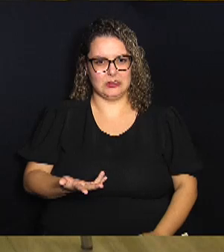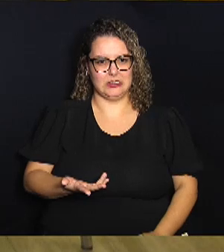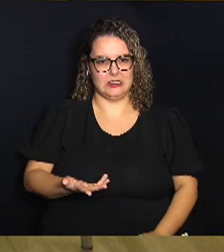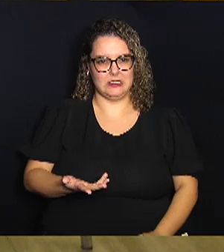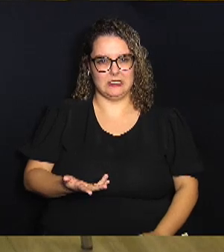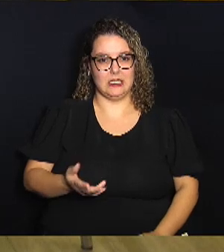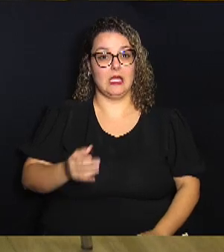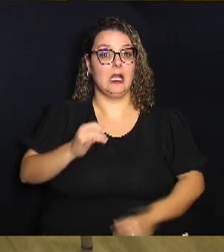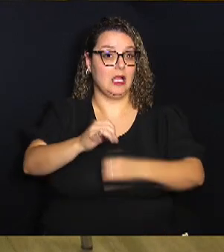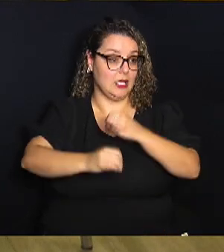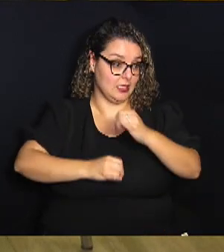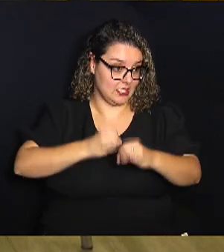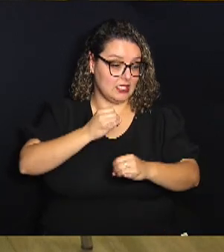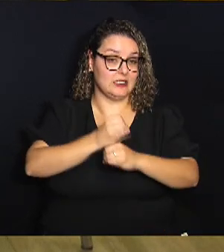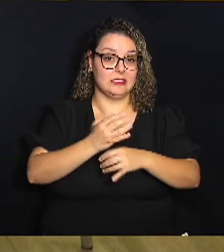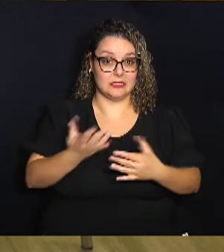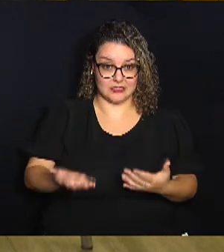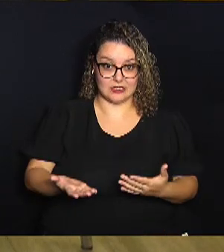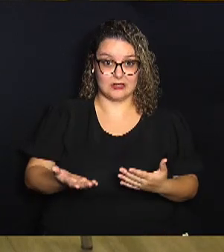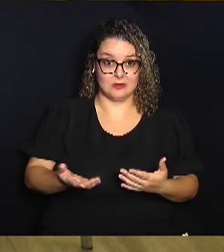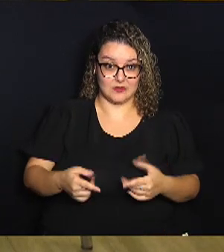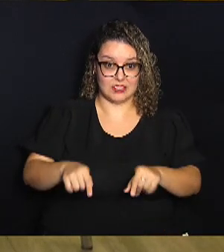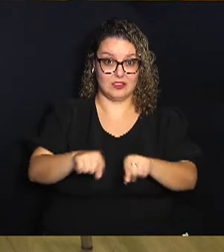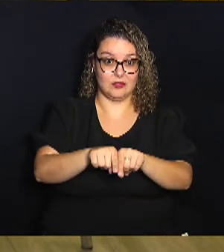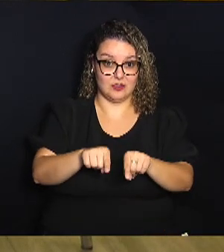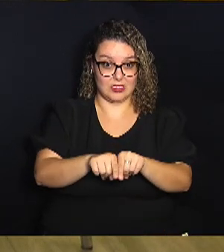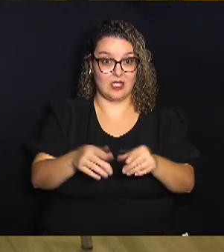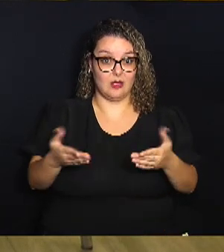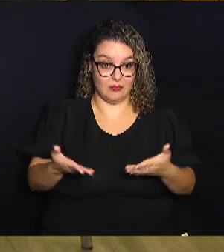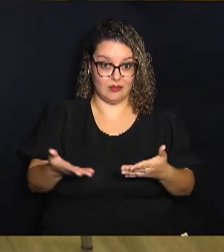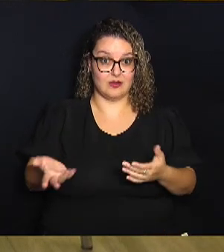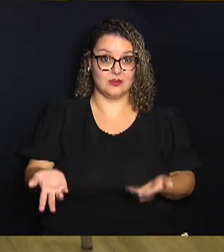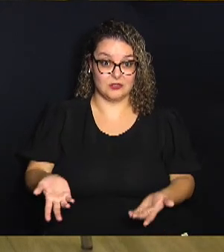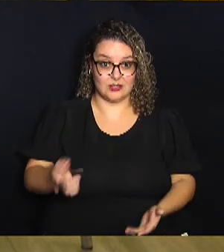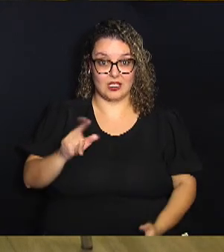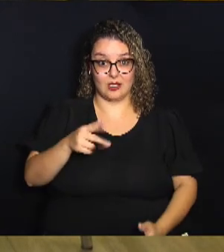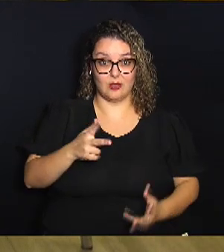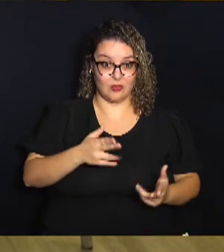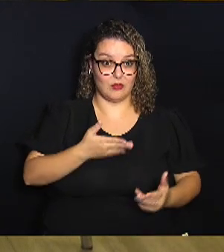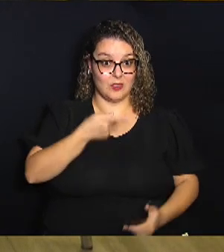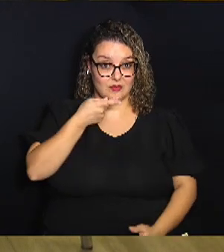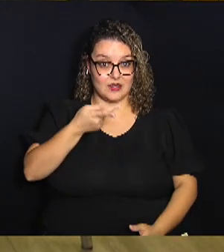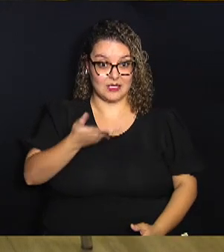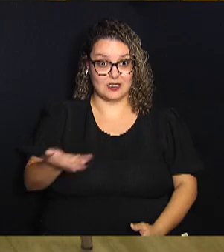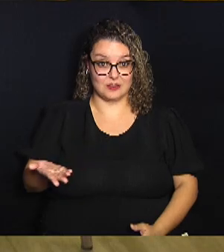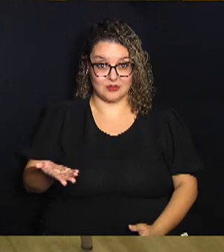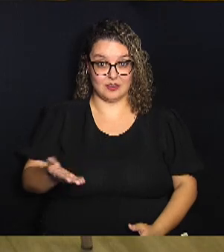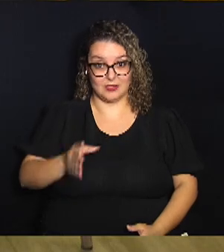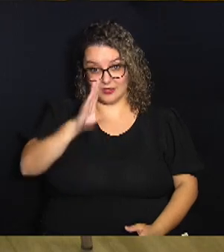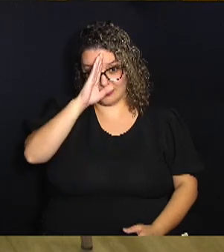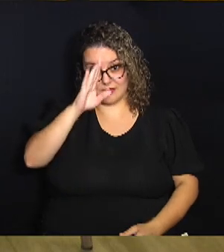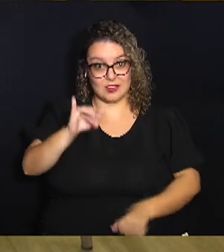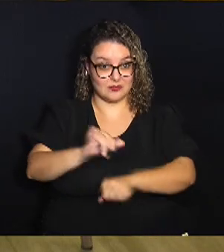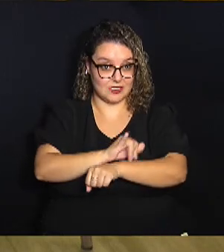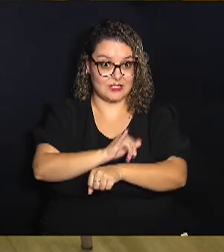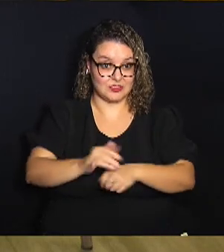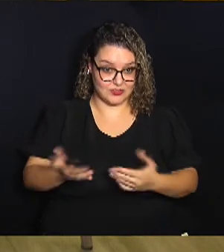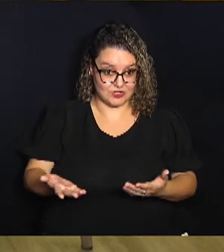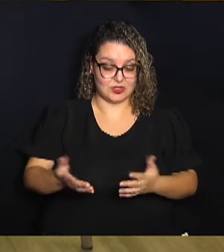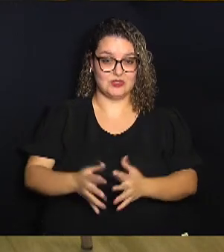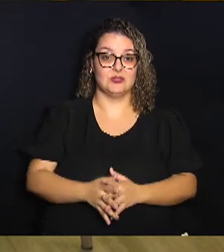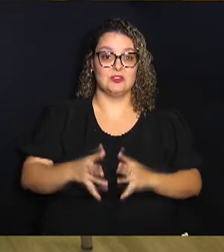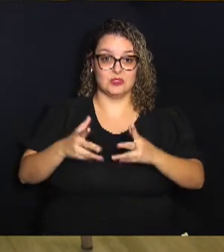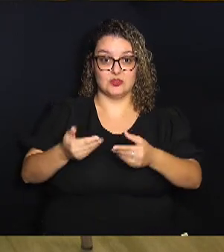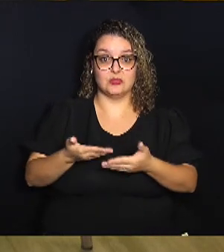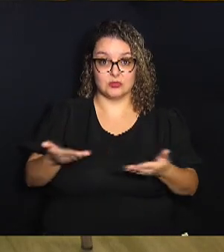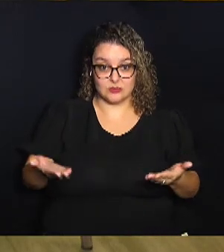a internet, que inclusive hoje é, como vocês disseram, né, a principal ferramenta aí de tudo